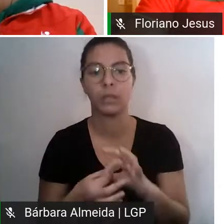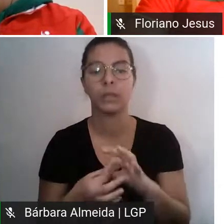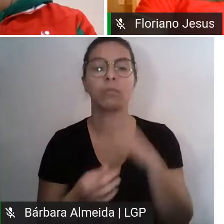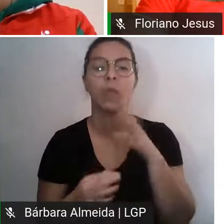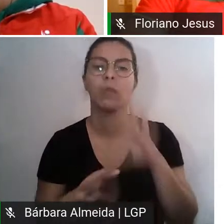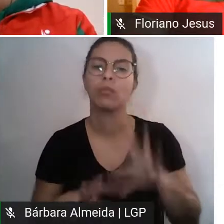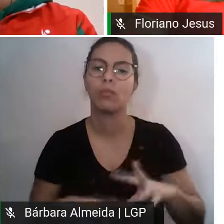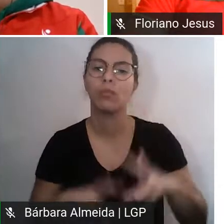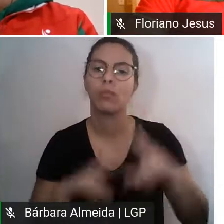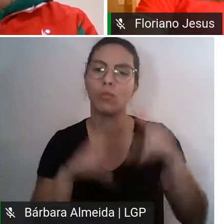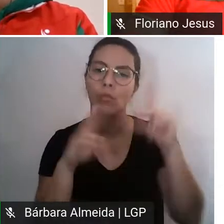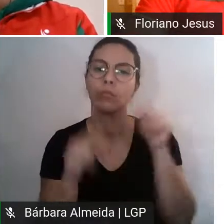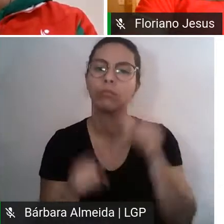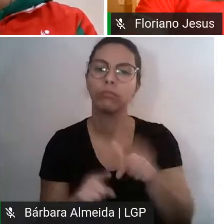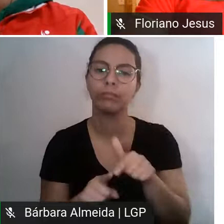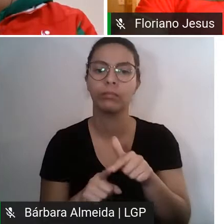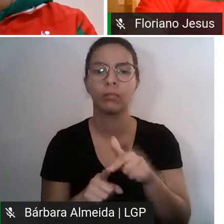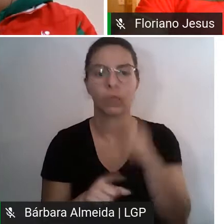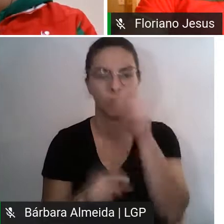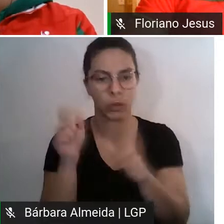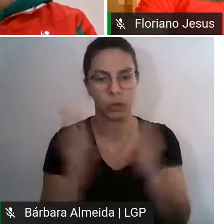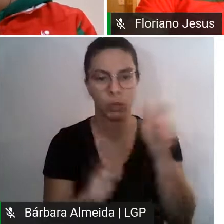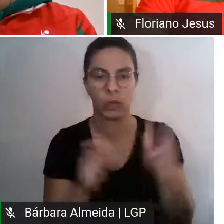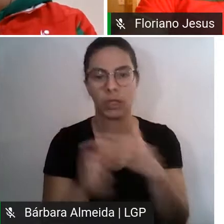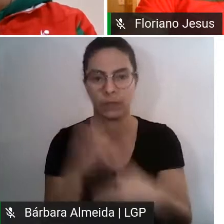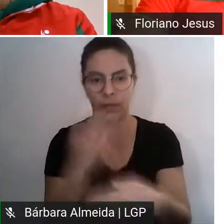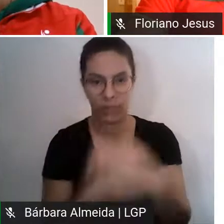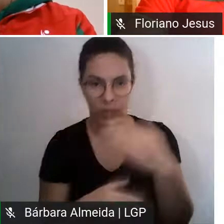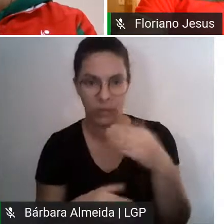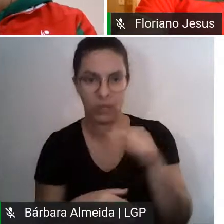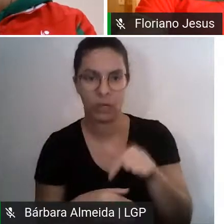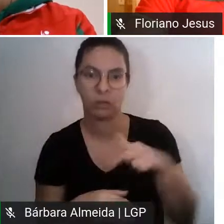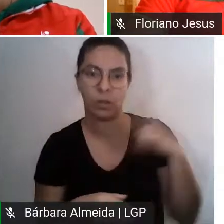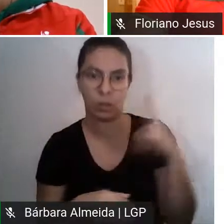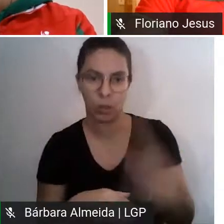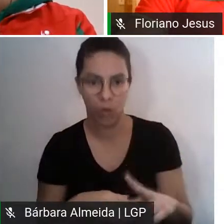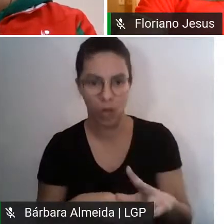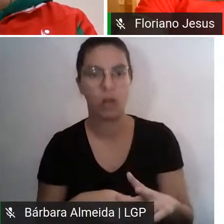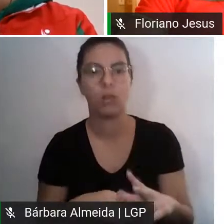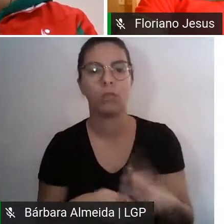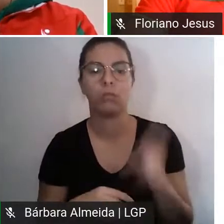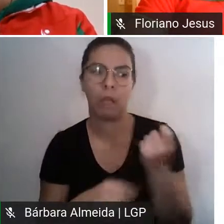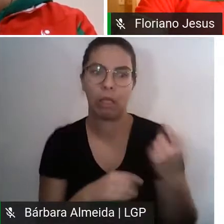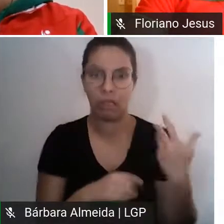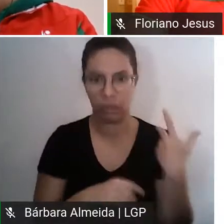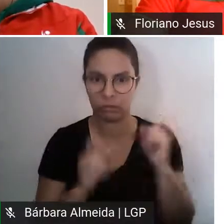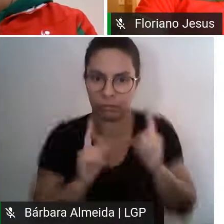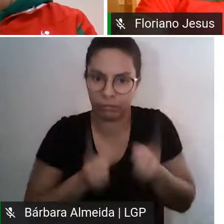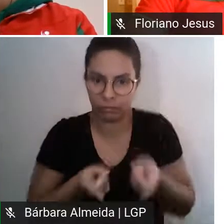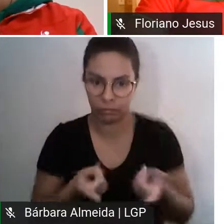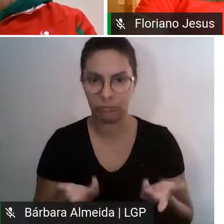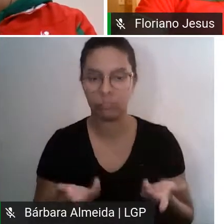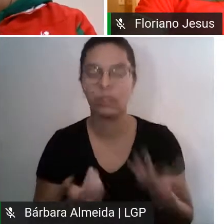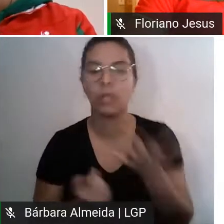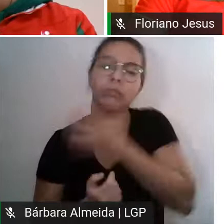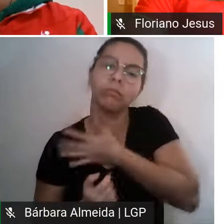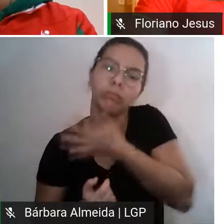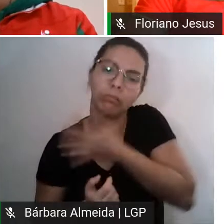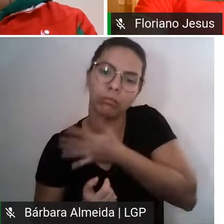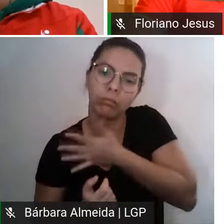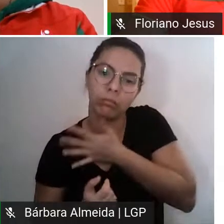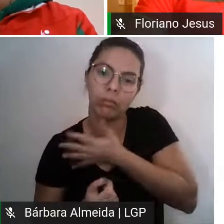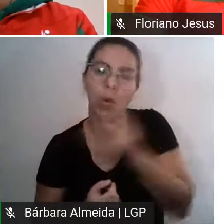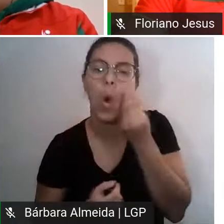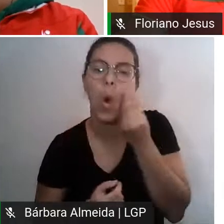vertente da modalidade para pessoas com deficiência em Portugal é ainda relativamente recente. Podes-nos descrever como